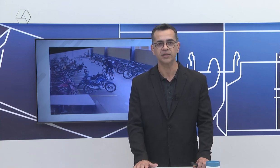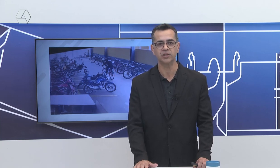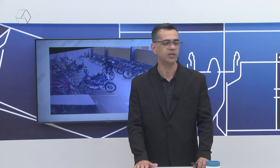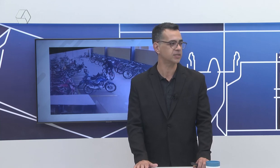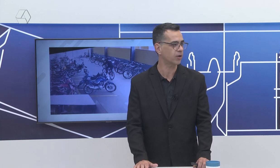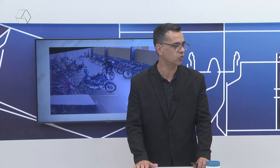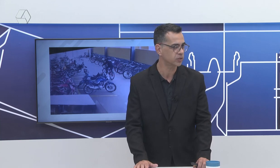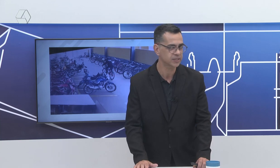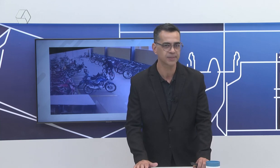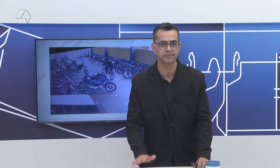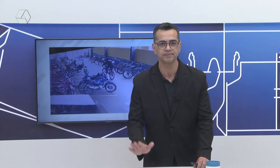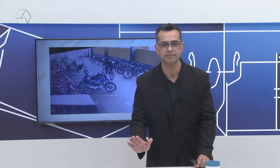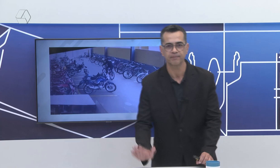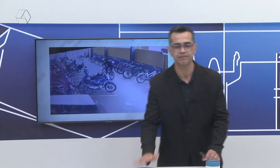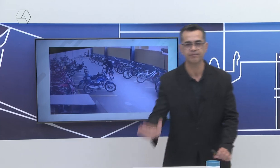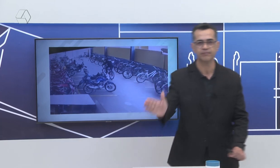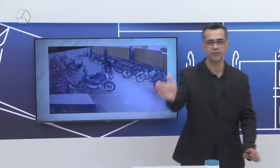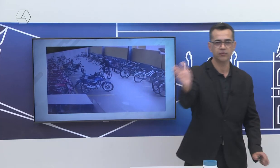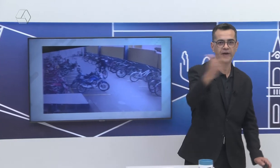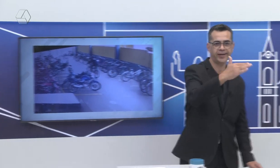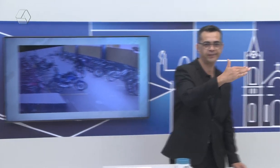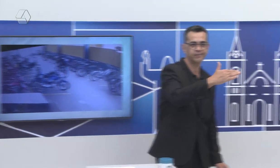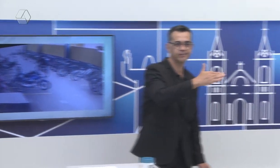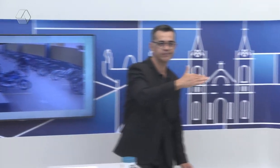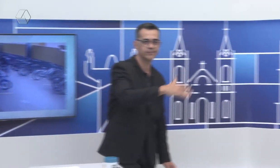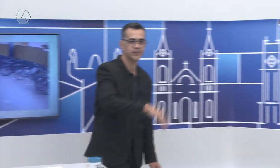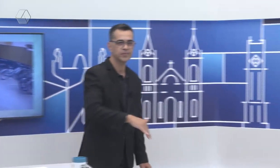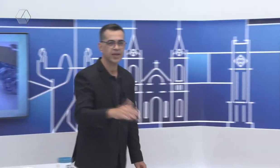aqui de Três Lagoas. Bem,